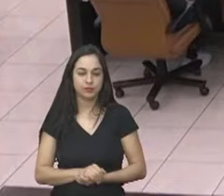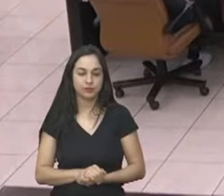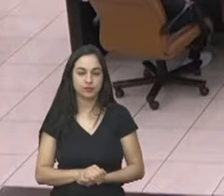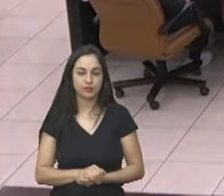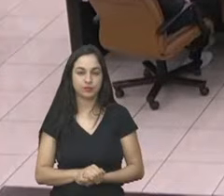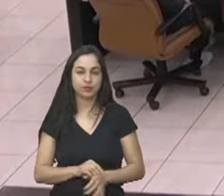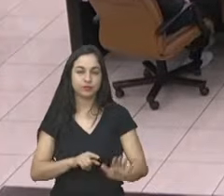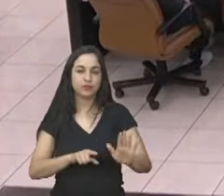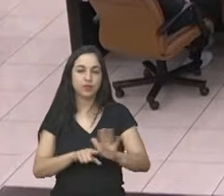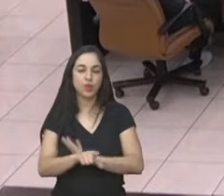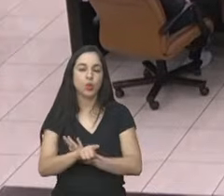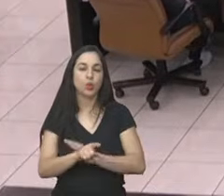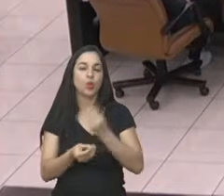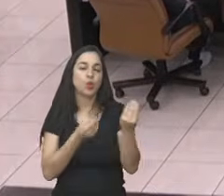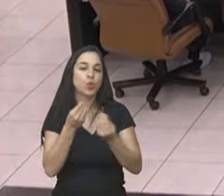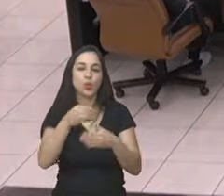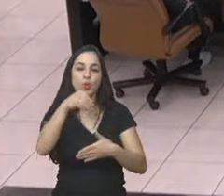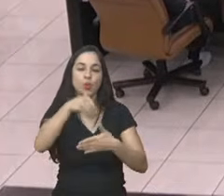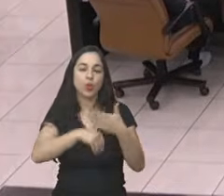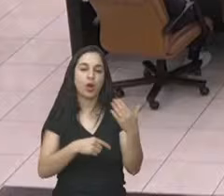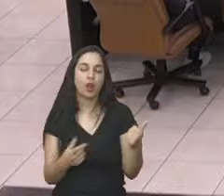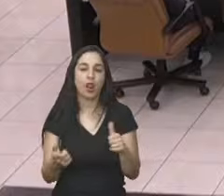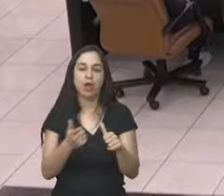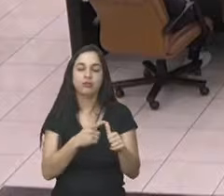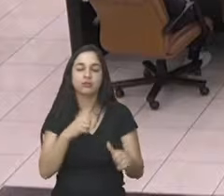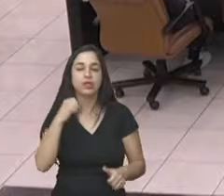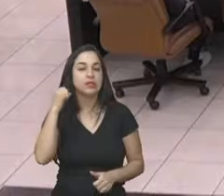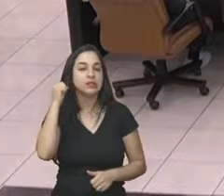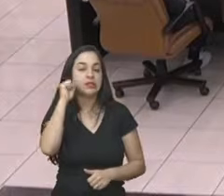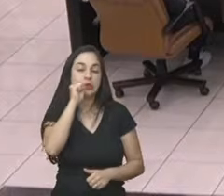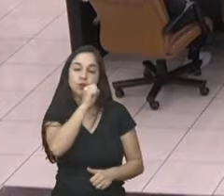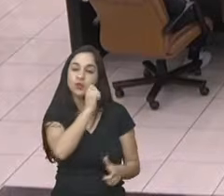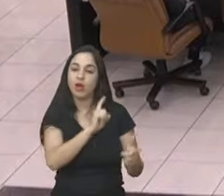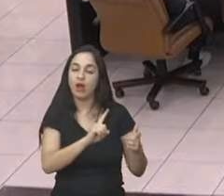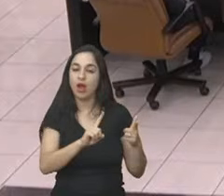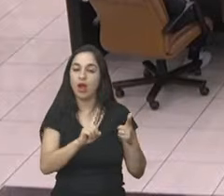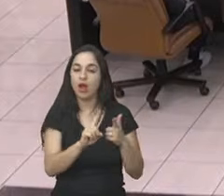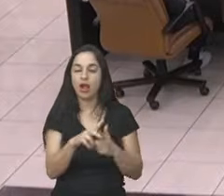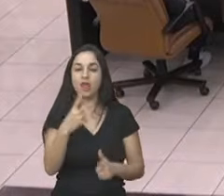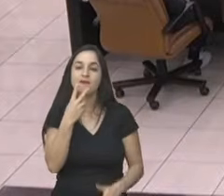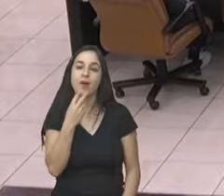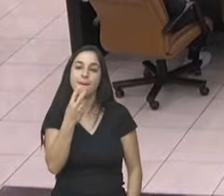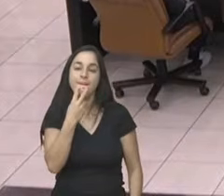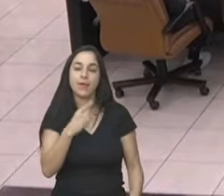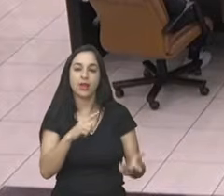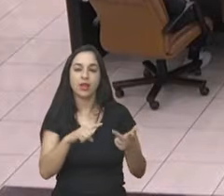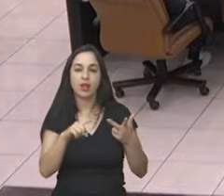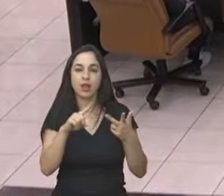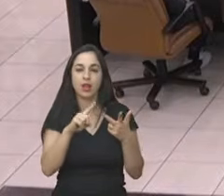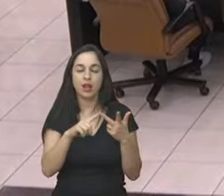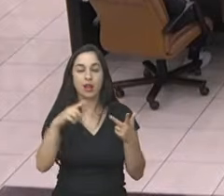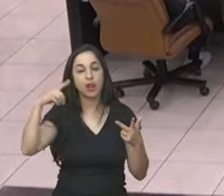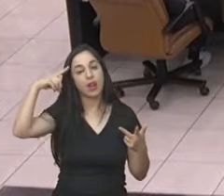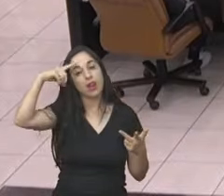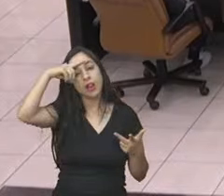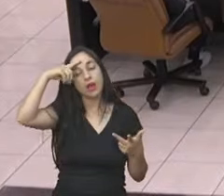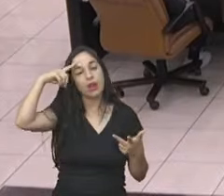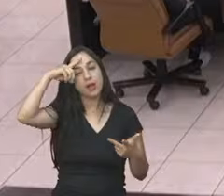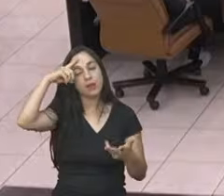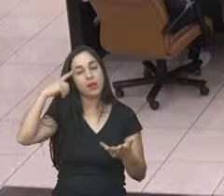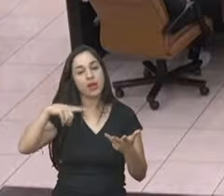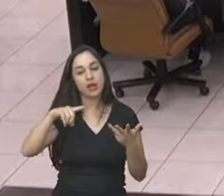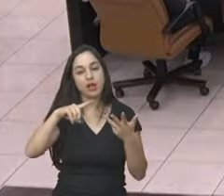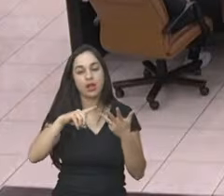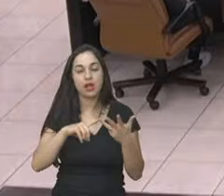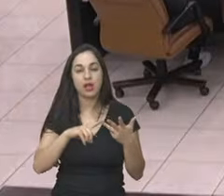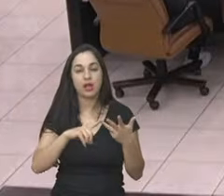Como vota Silfarne, Cidade de Salvador? Como vota Valmir, do Parque Meia Lua? Como vota Daniel Mariano?